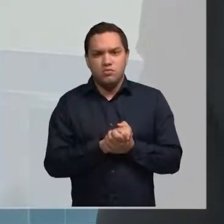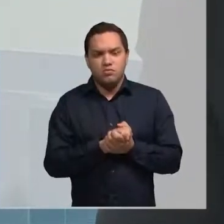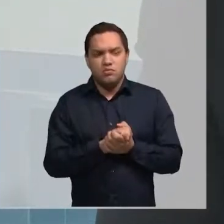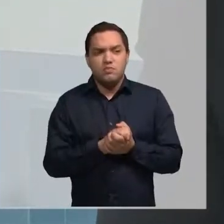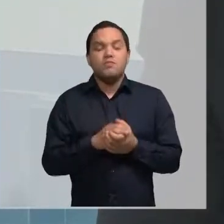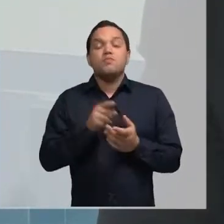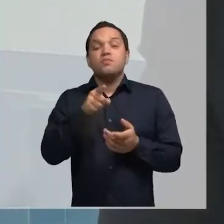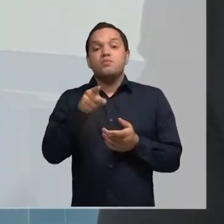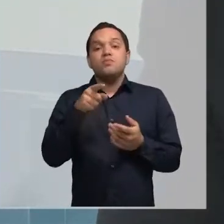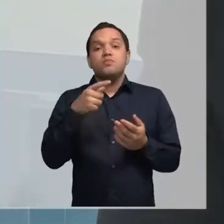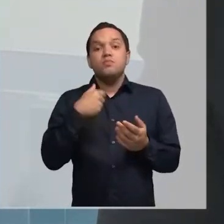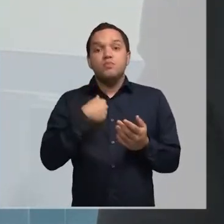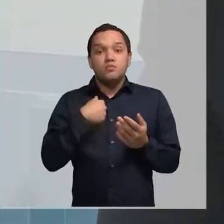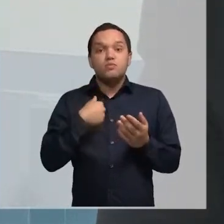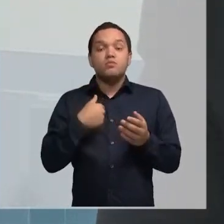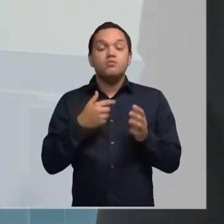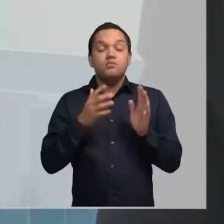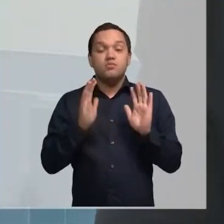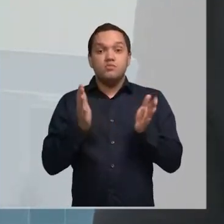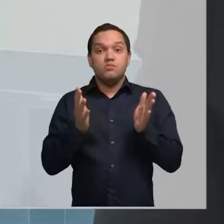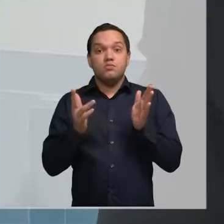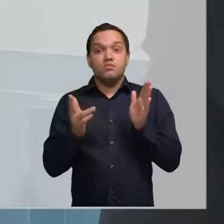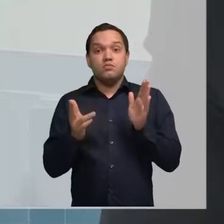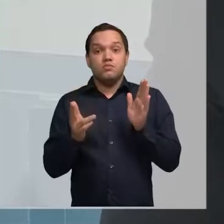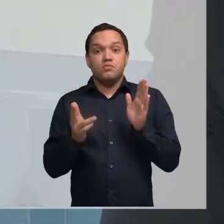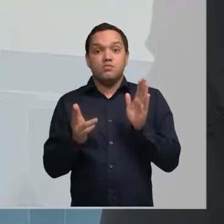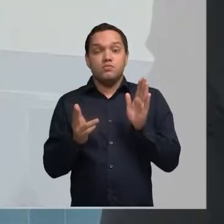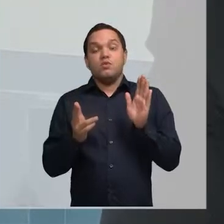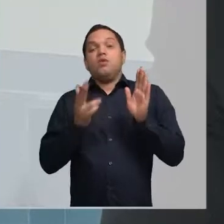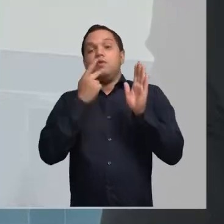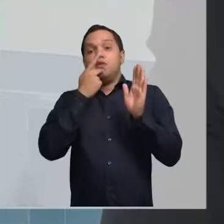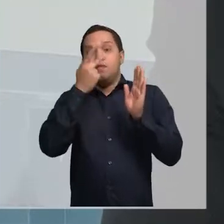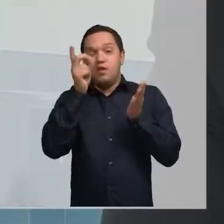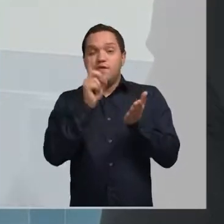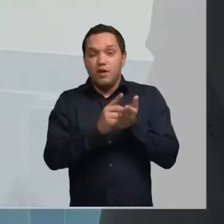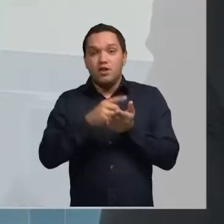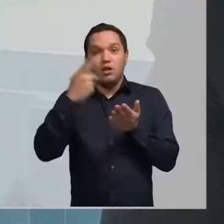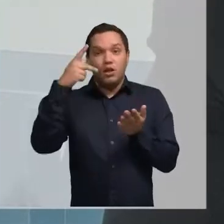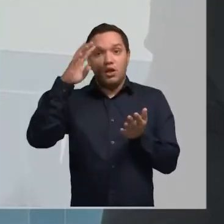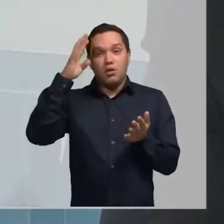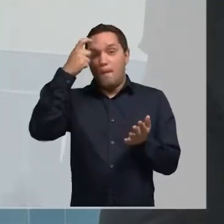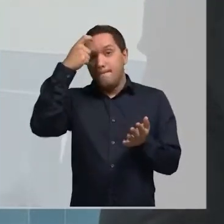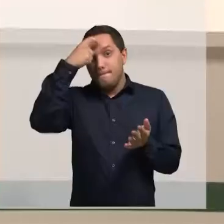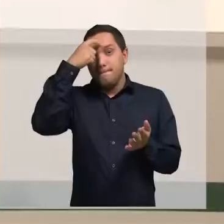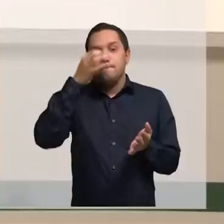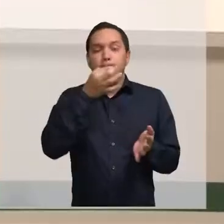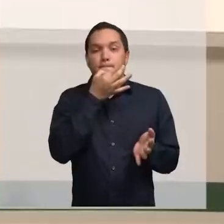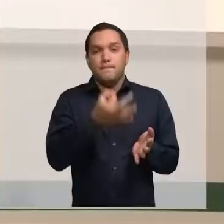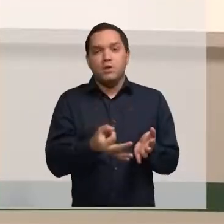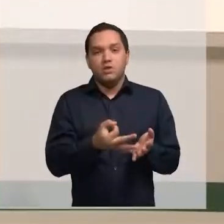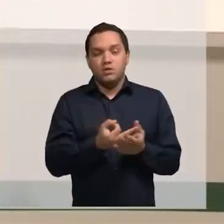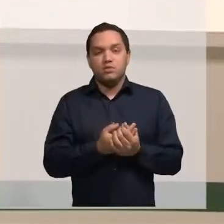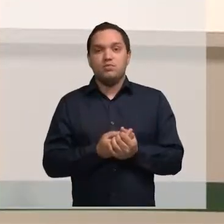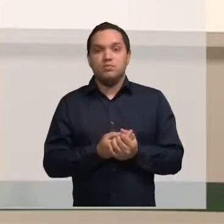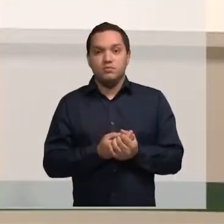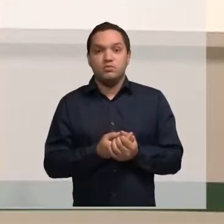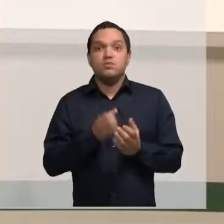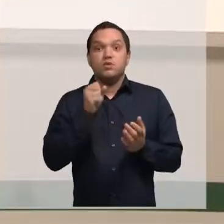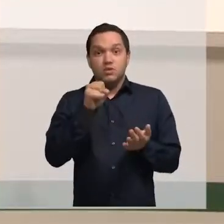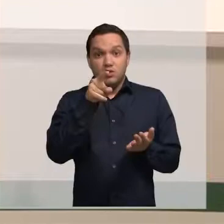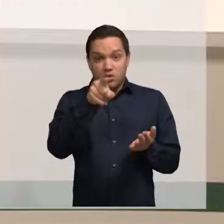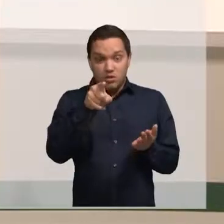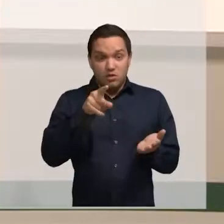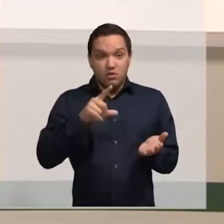Ele está assumindo o que ele pensa, né, Luiz? É interessante. É a primeira isso vez no é importante. Brasil. E você, se tem